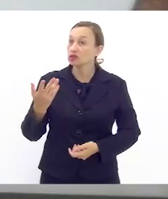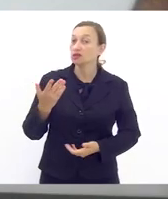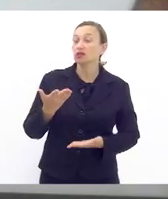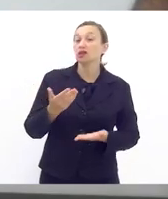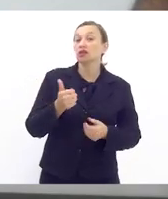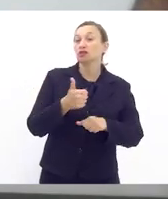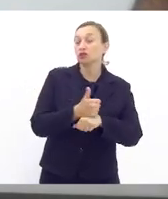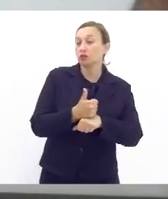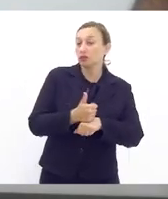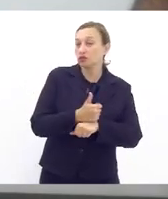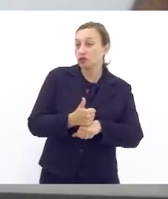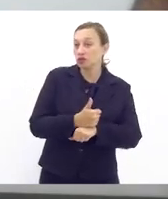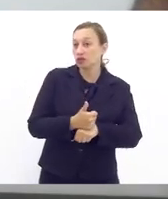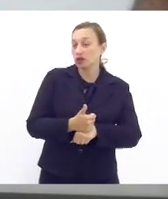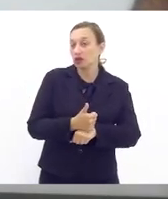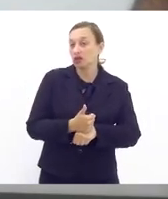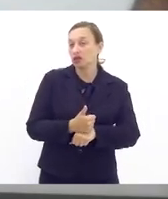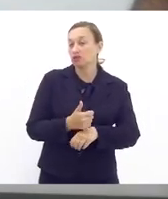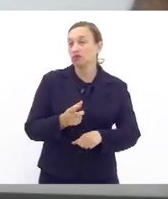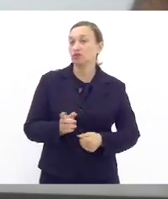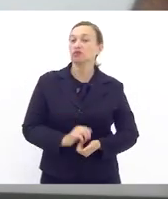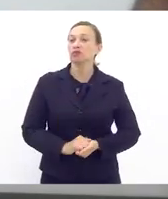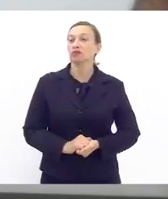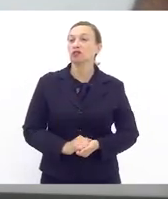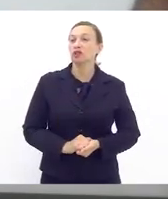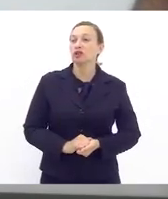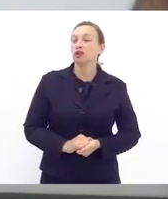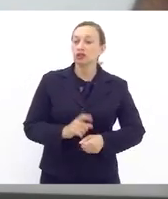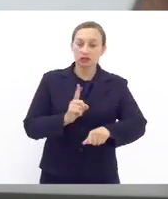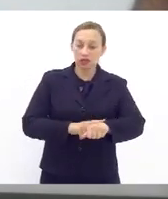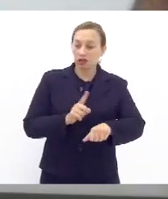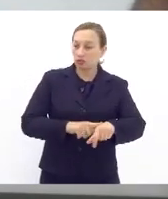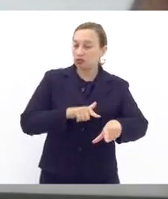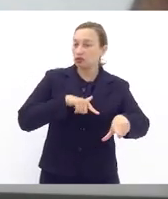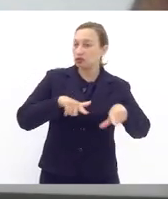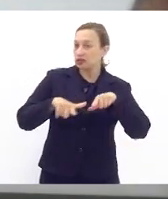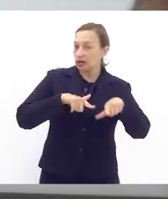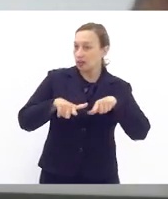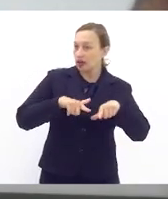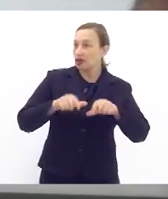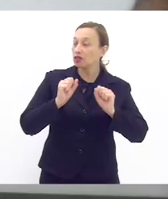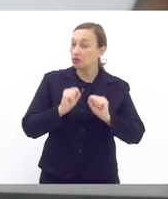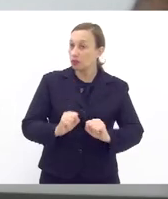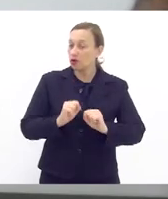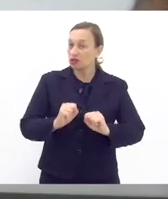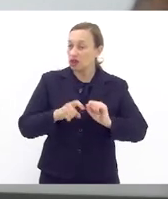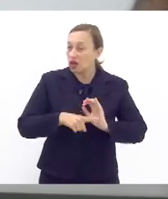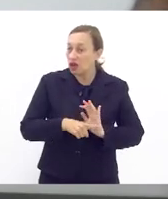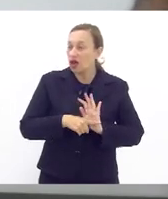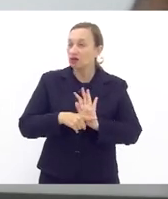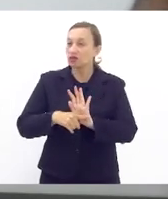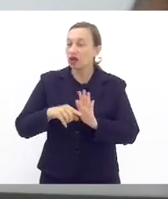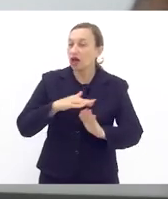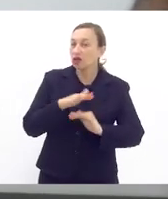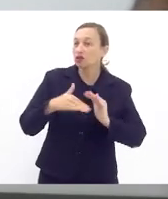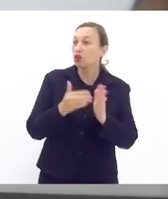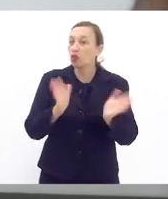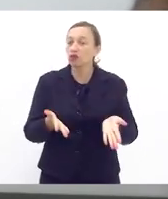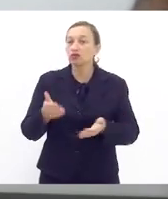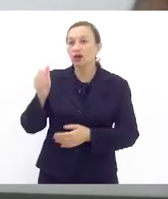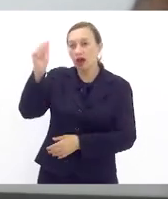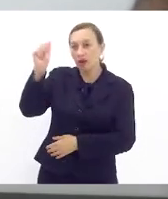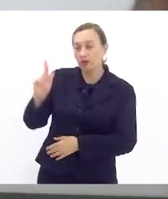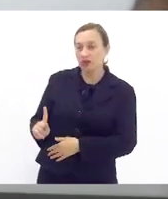profissionais um plano de carreira que possa contemplar todos hoje temos aposentados